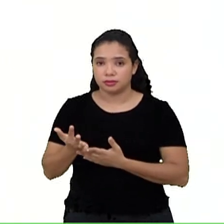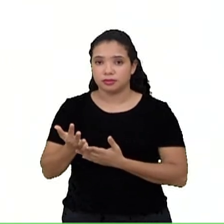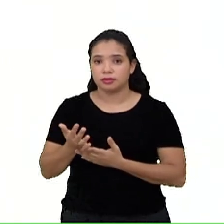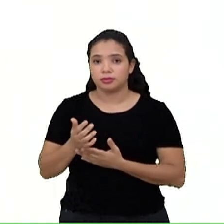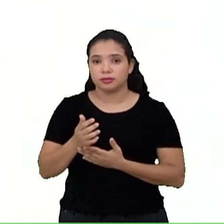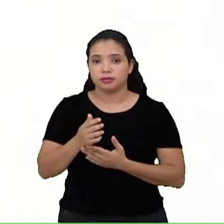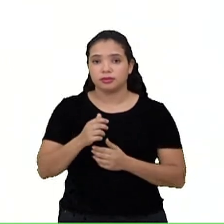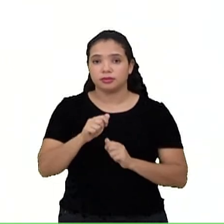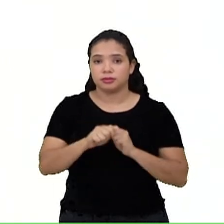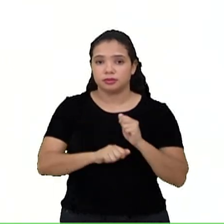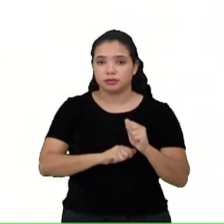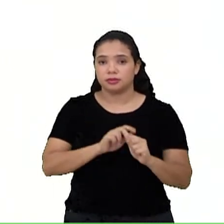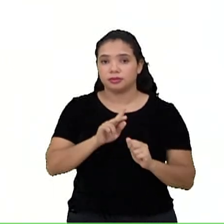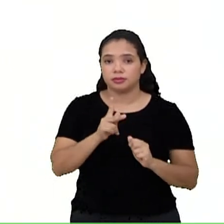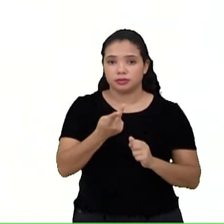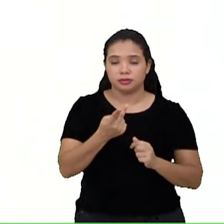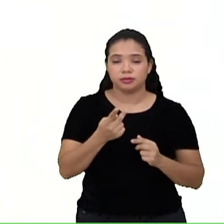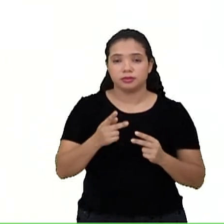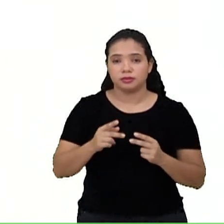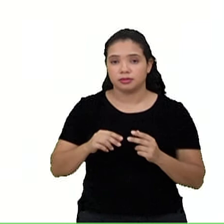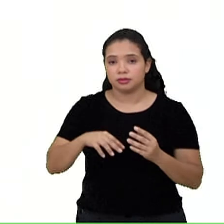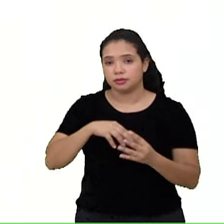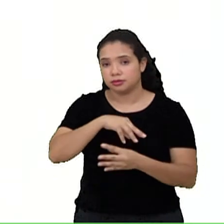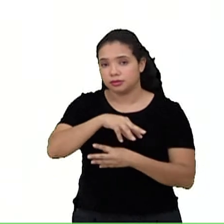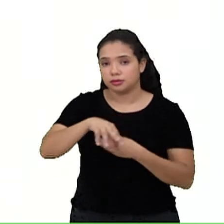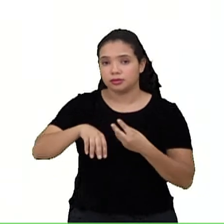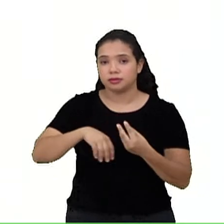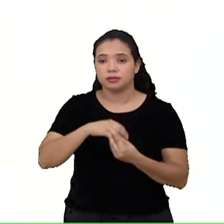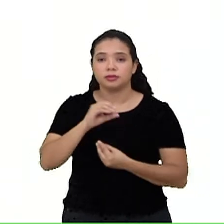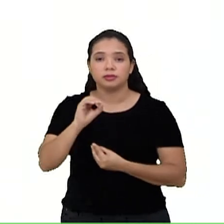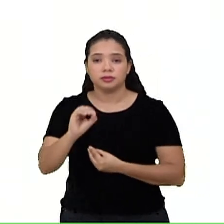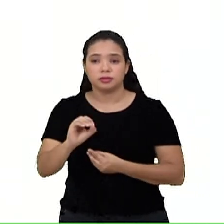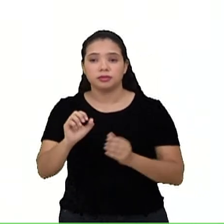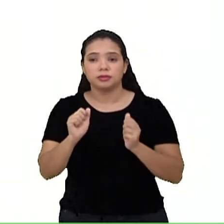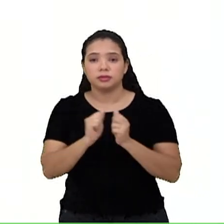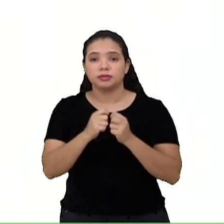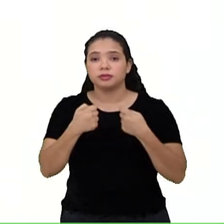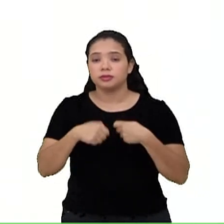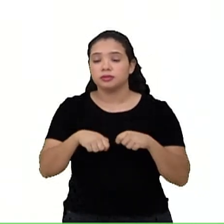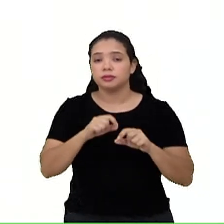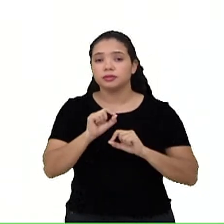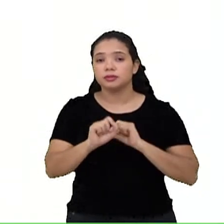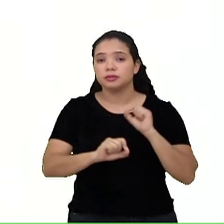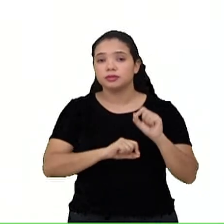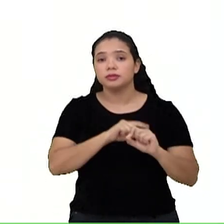de hidrogênio e de oxigênio juntos? Que eu preciso